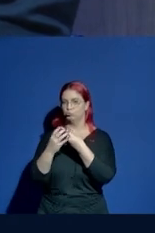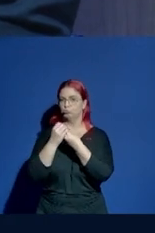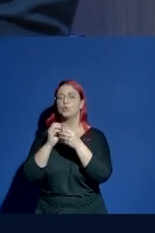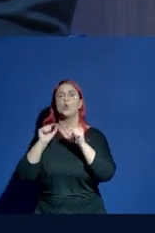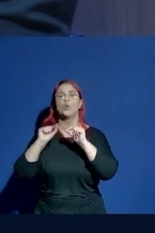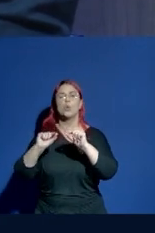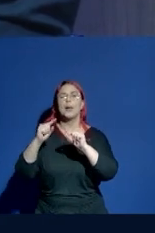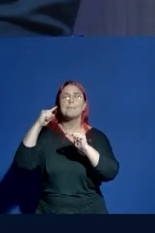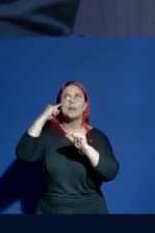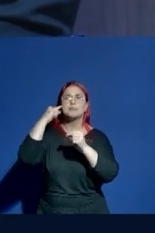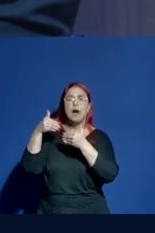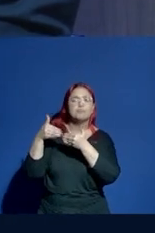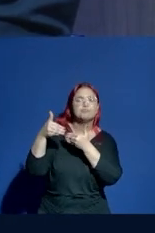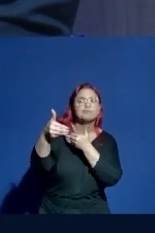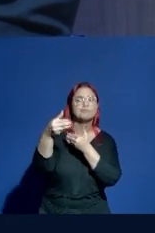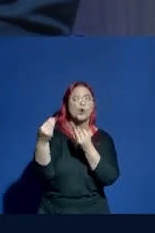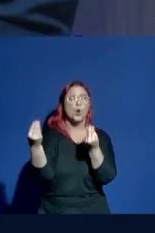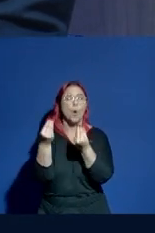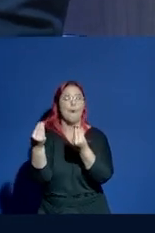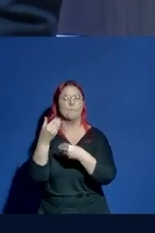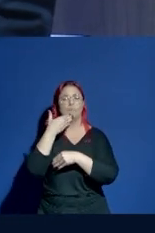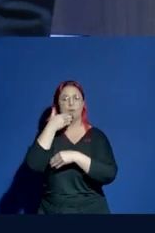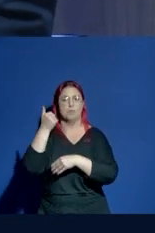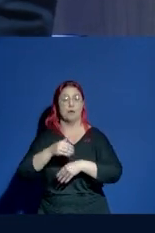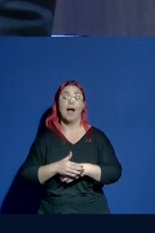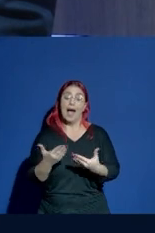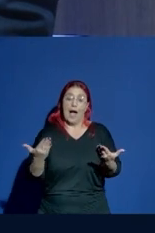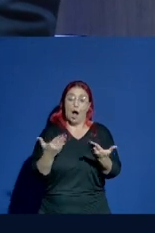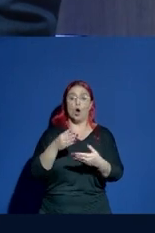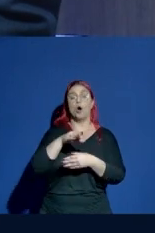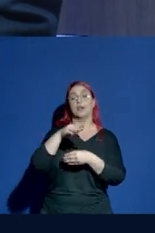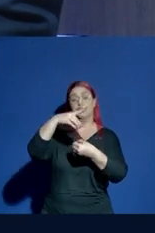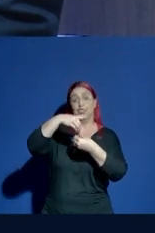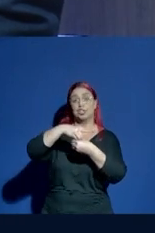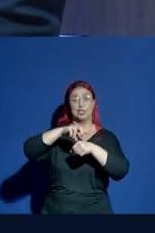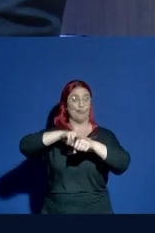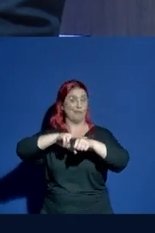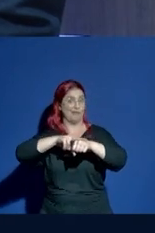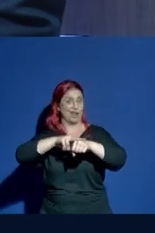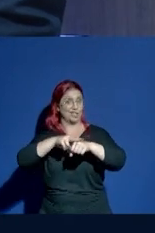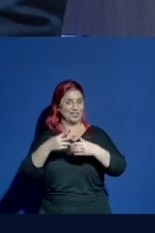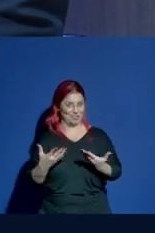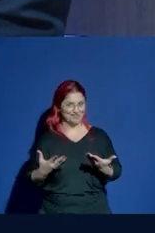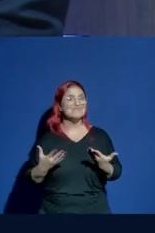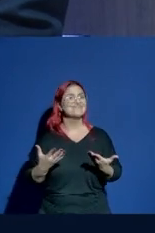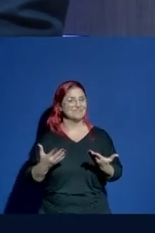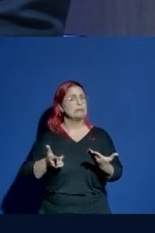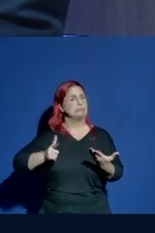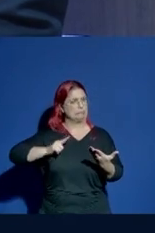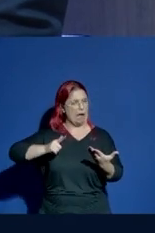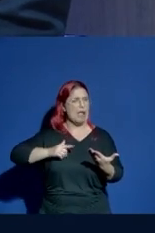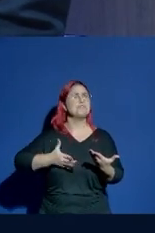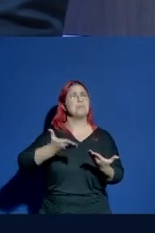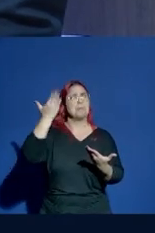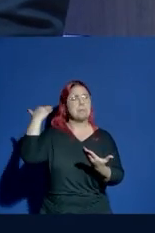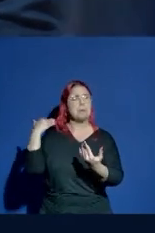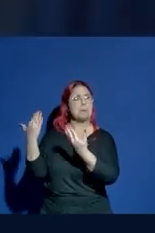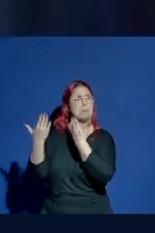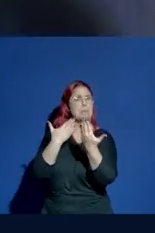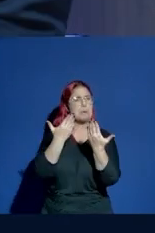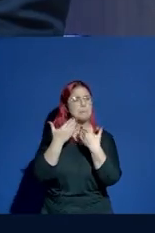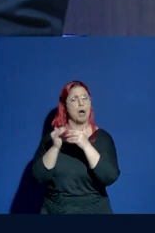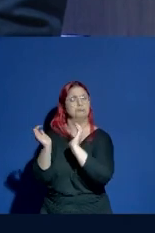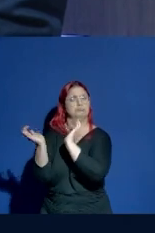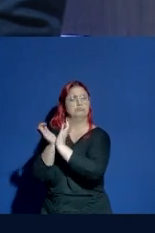então nós estamos com a defesa do diesel Verde nós tivemos aí uma grande Ampla discussão com a fazenda